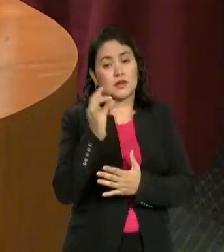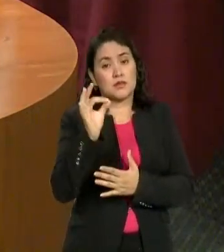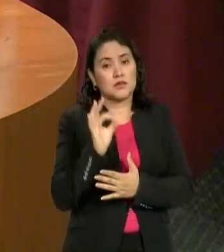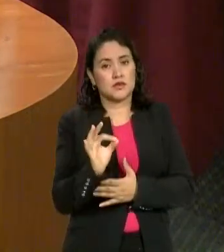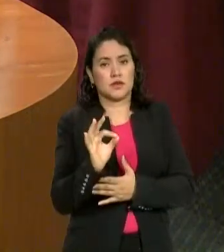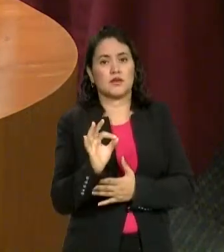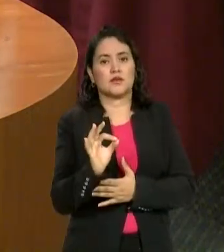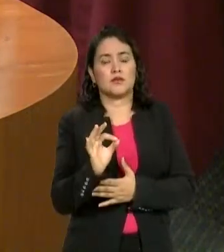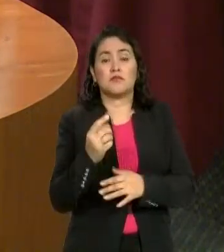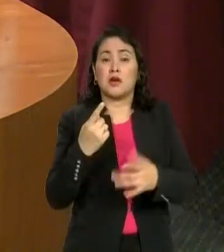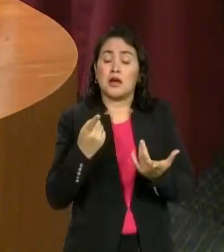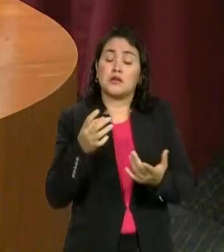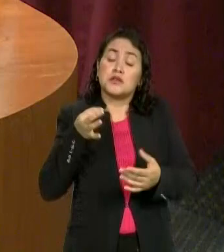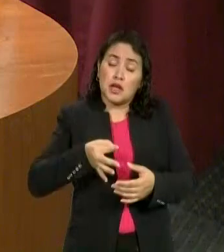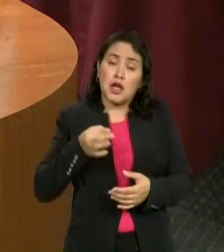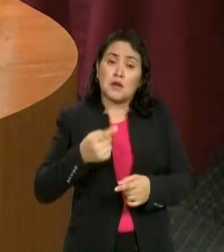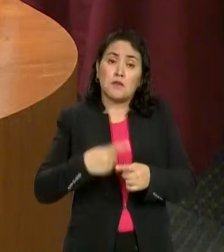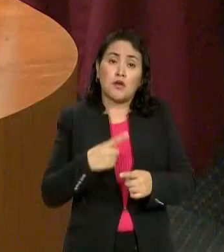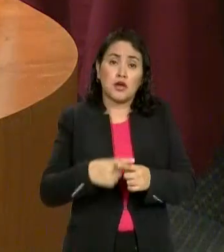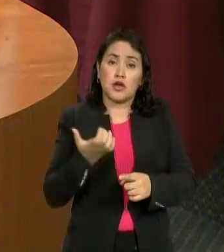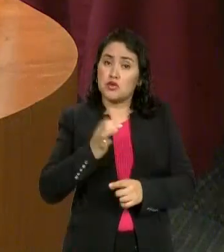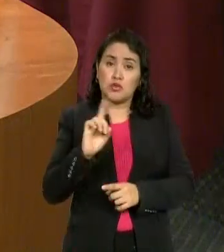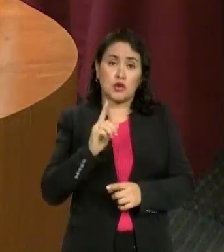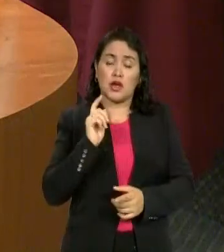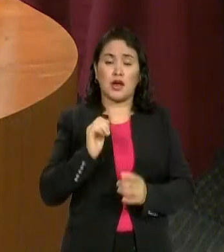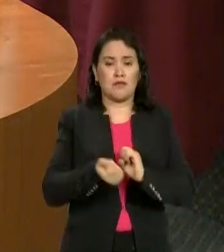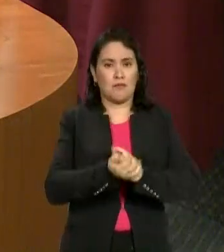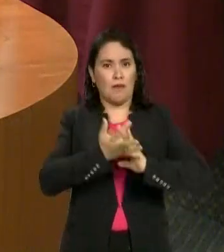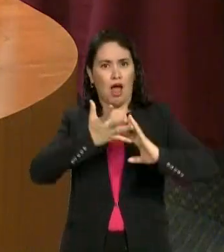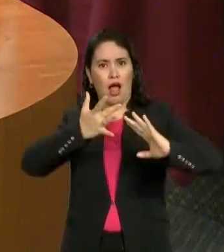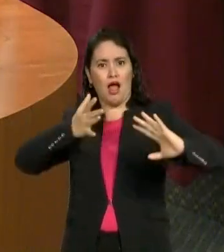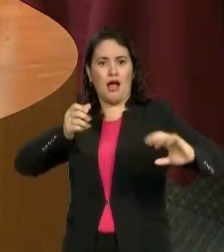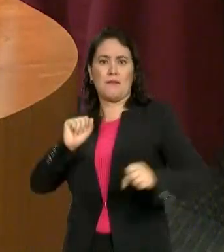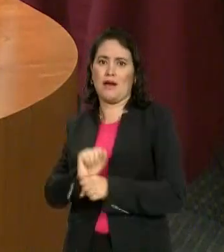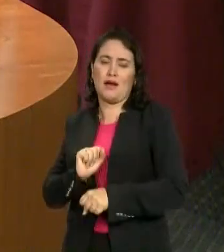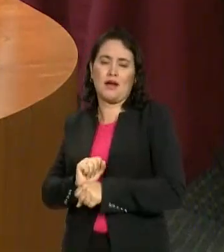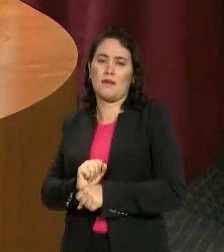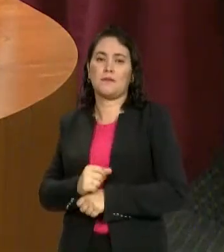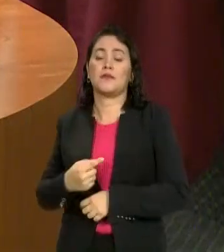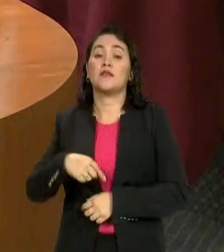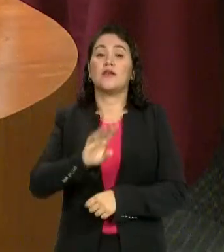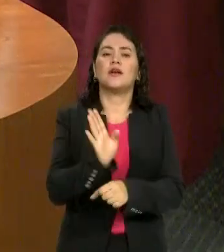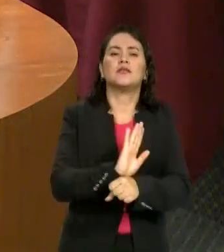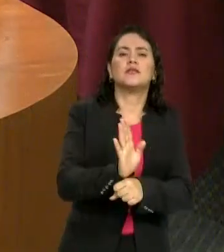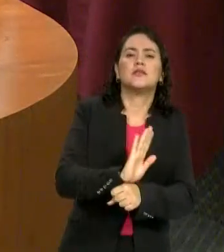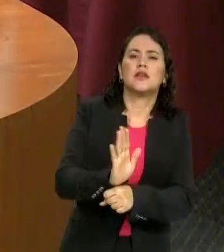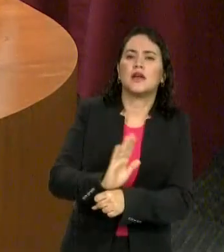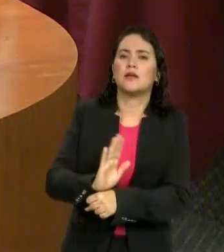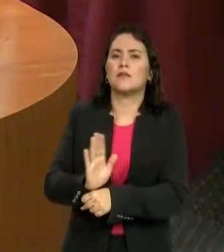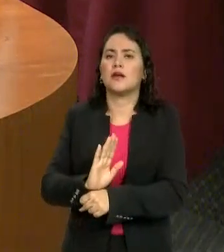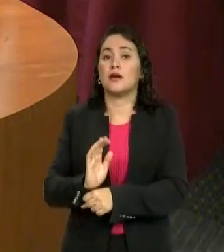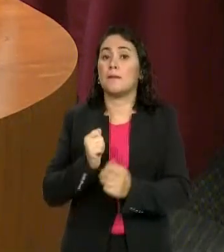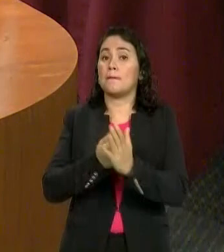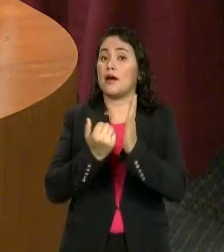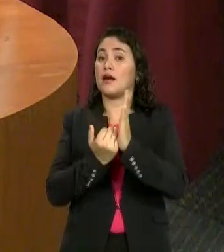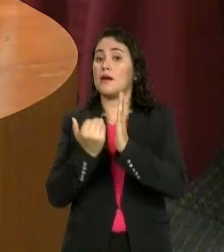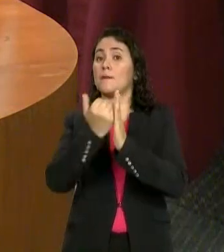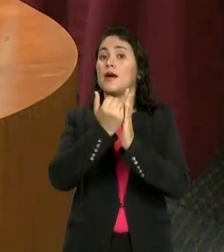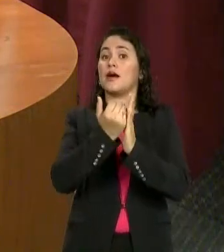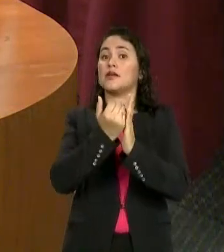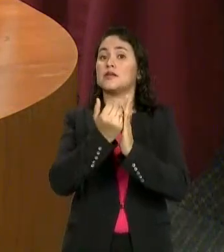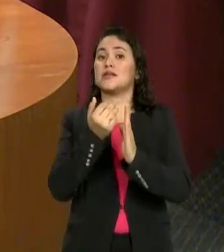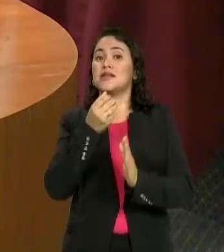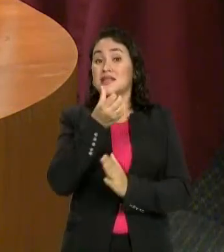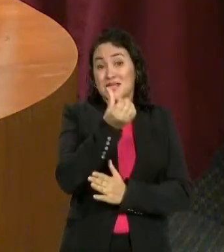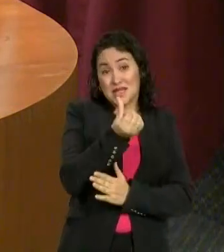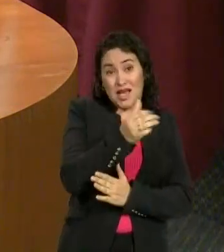Quer ir para o cinema? É de 6 a 10%, dependendo da rede de cinema.